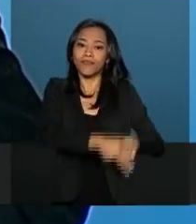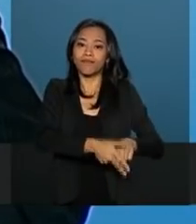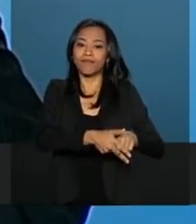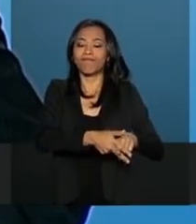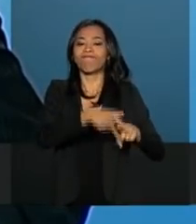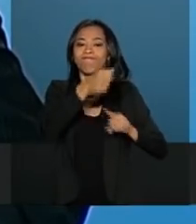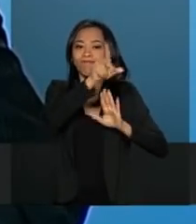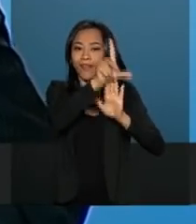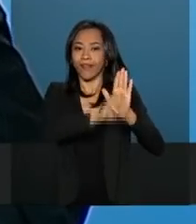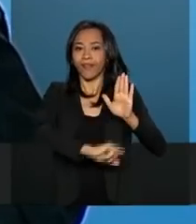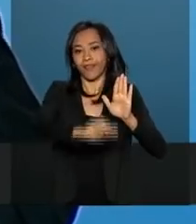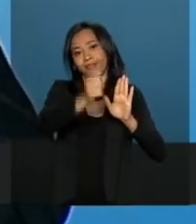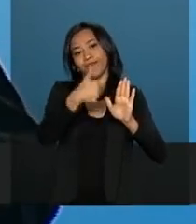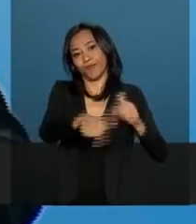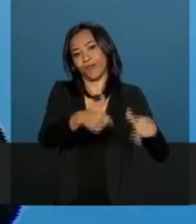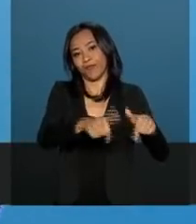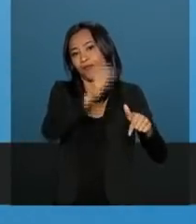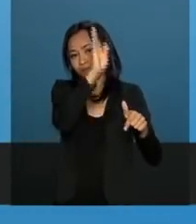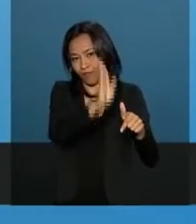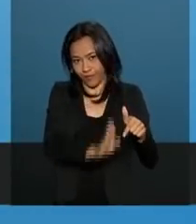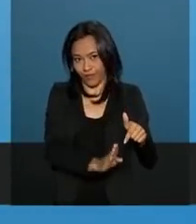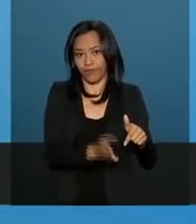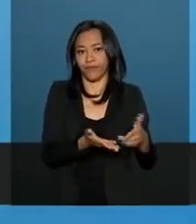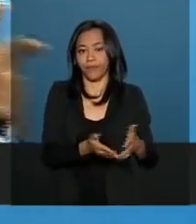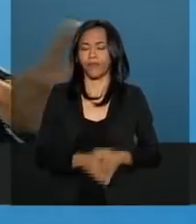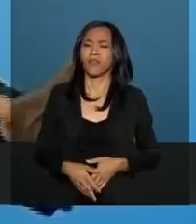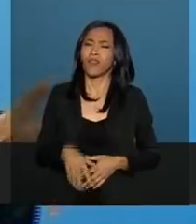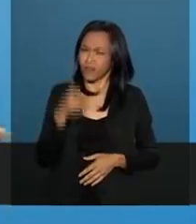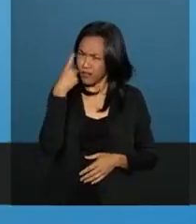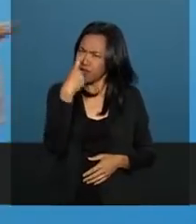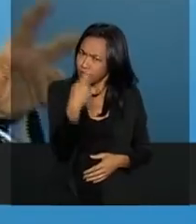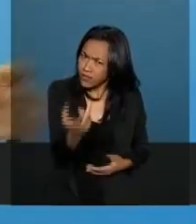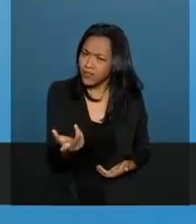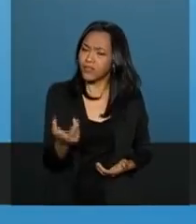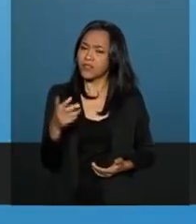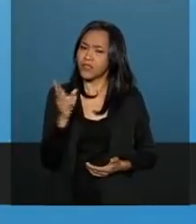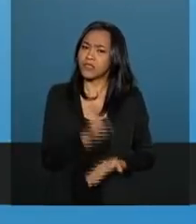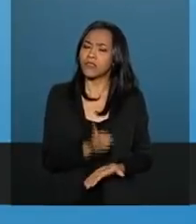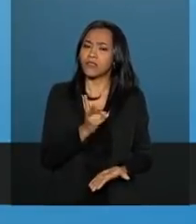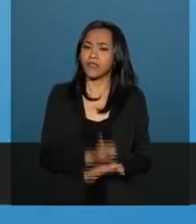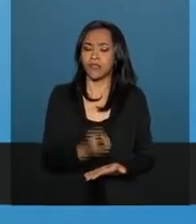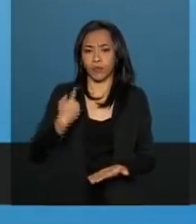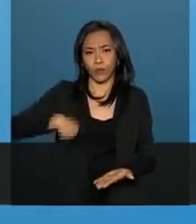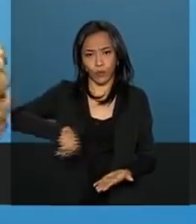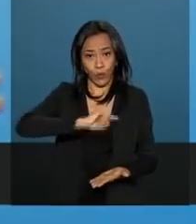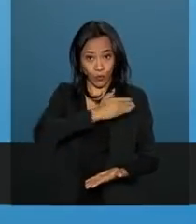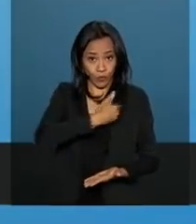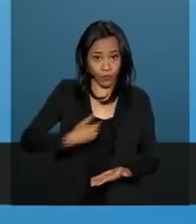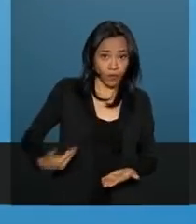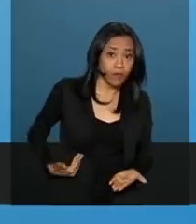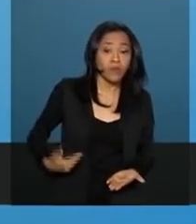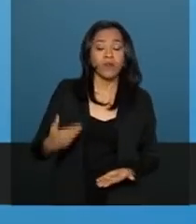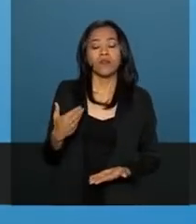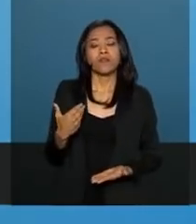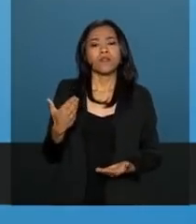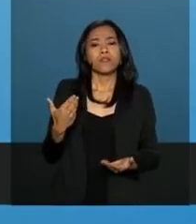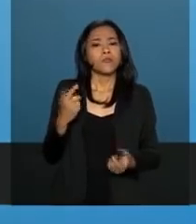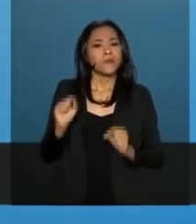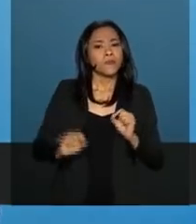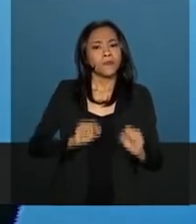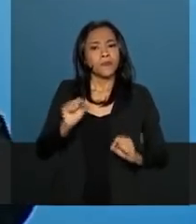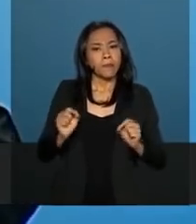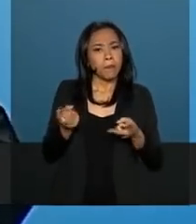país. Apesar disso, interessante, eu sempre, no nosso governo, percebendo que nós